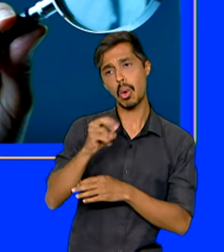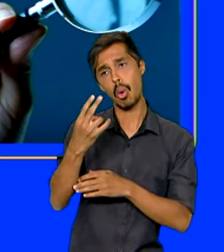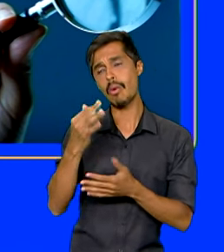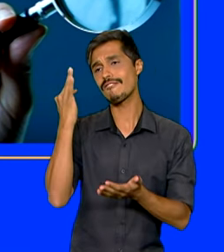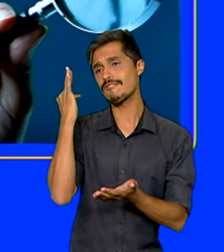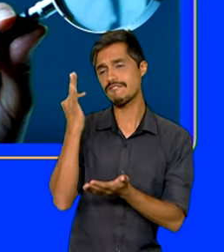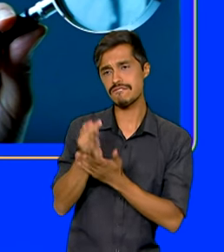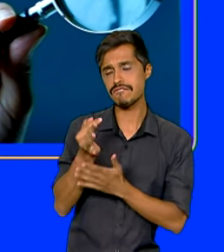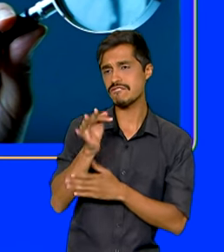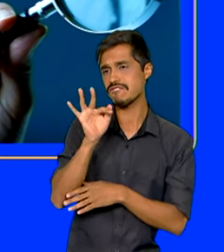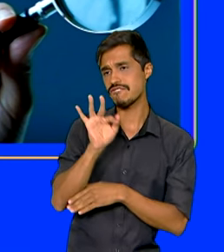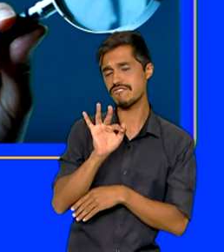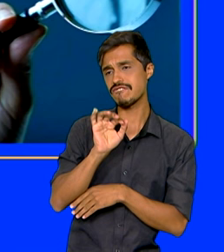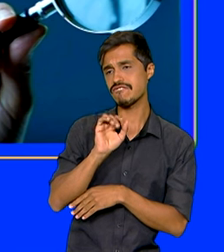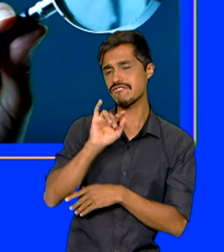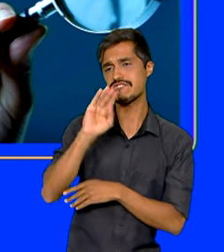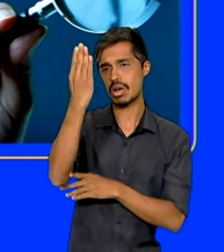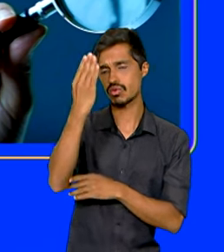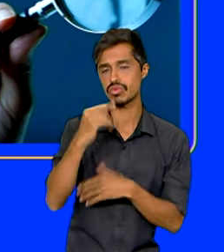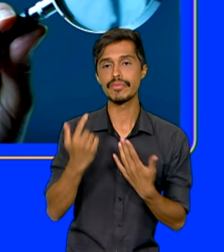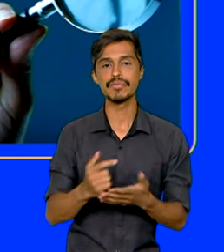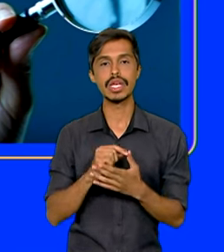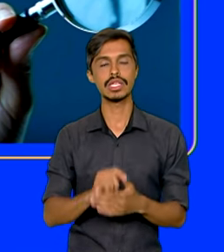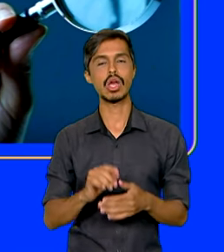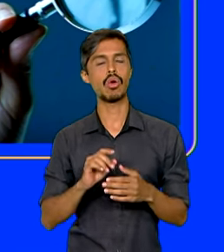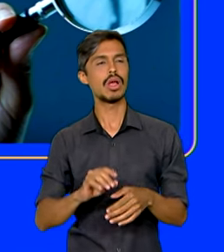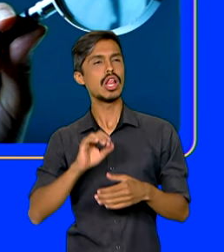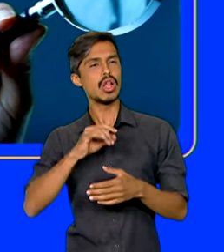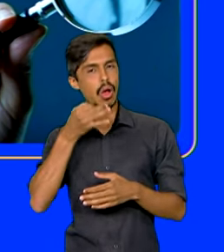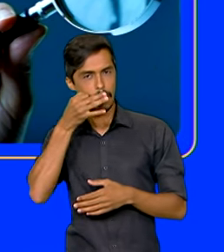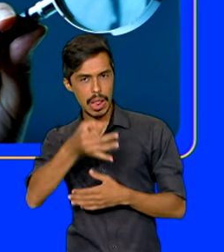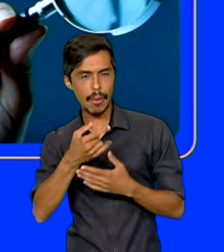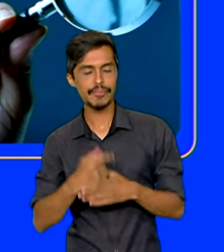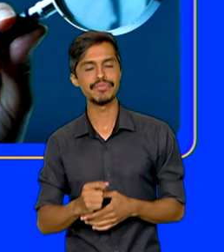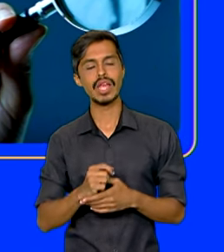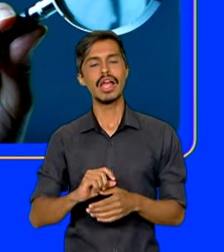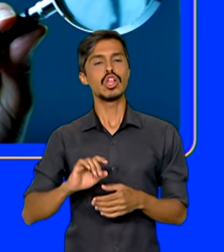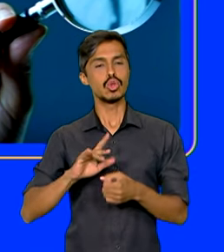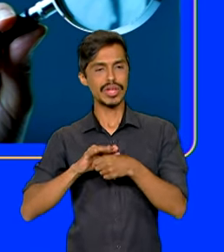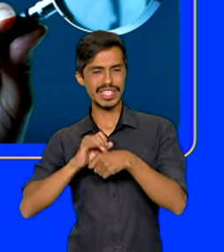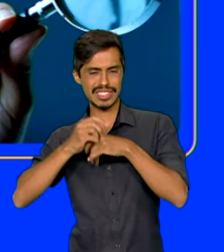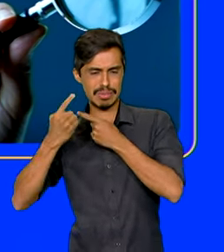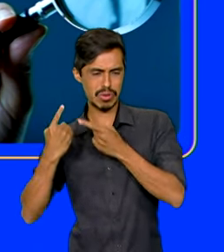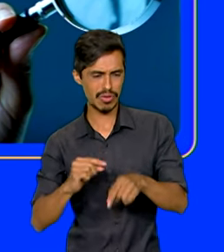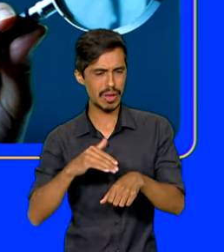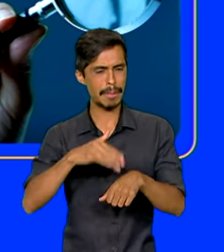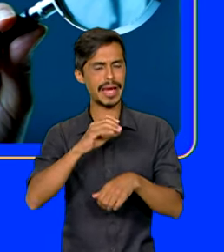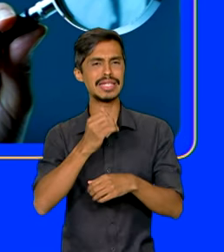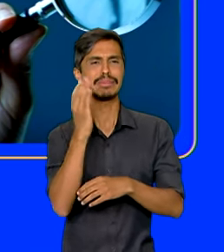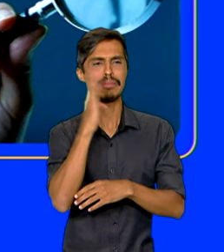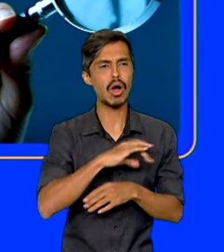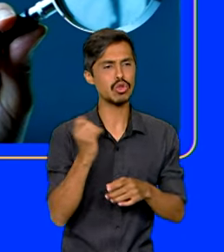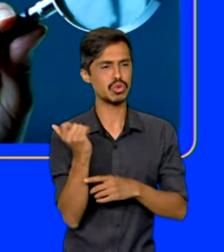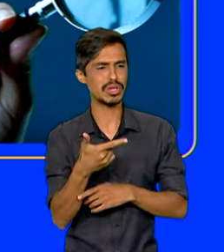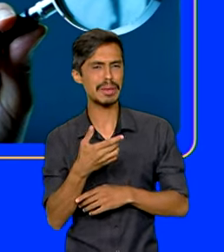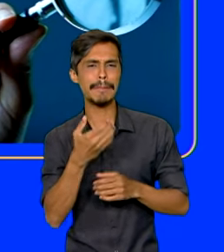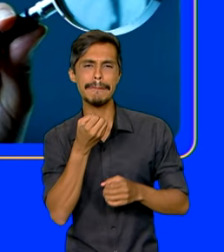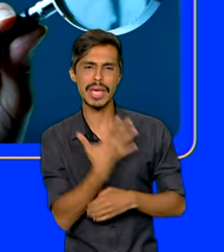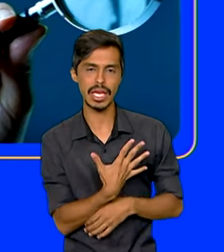era: doenças fazem mais mal do que bem às crianças.